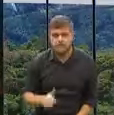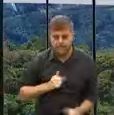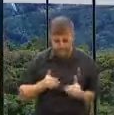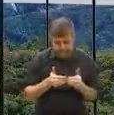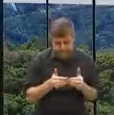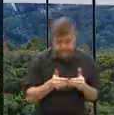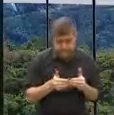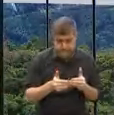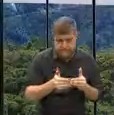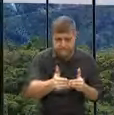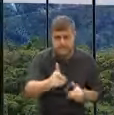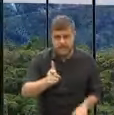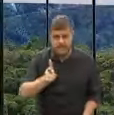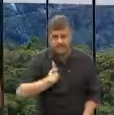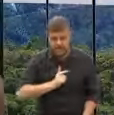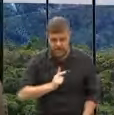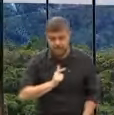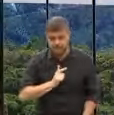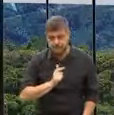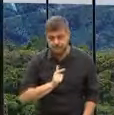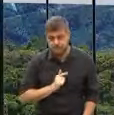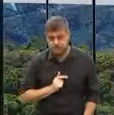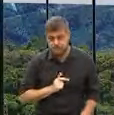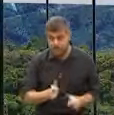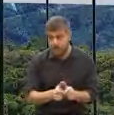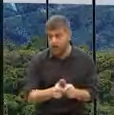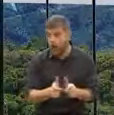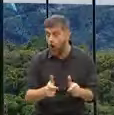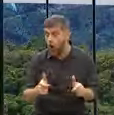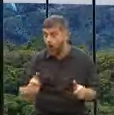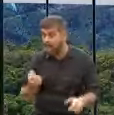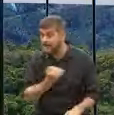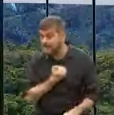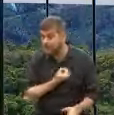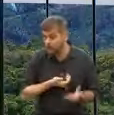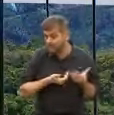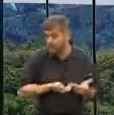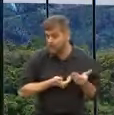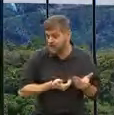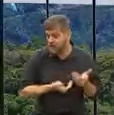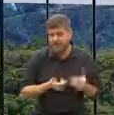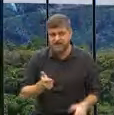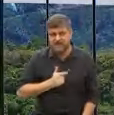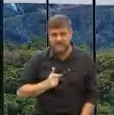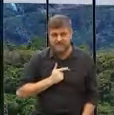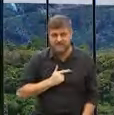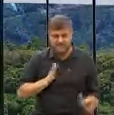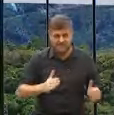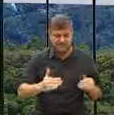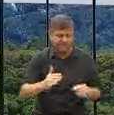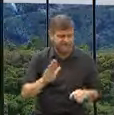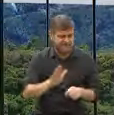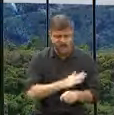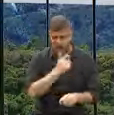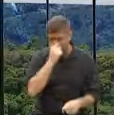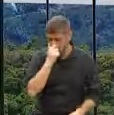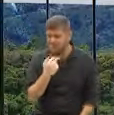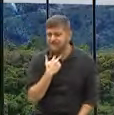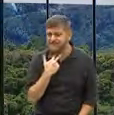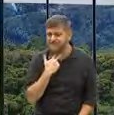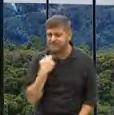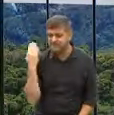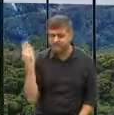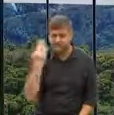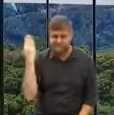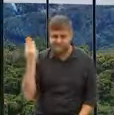dali para cá houve aí uma demanda ainda maior e teve que se tirar um pouco dessas crianças da sala de aula para não